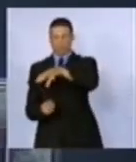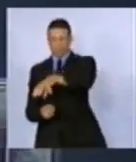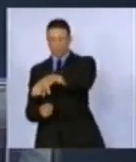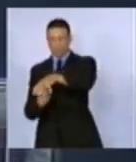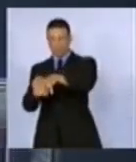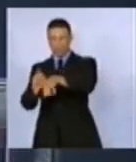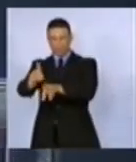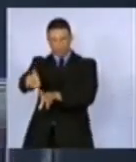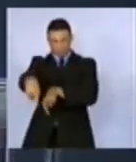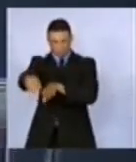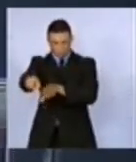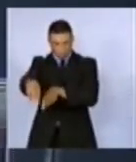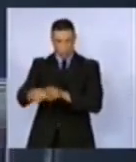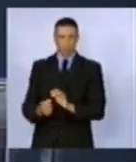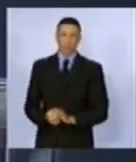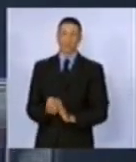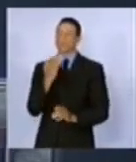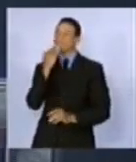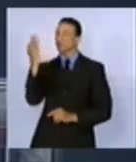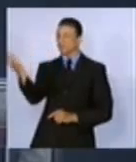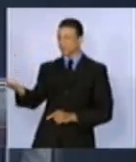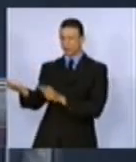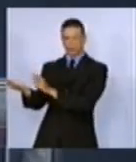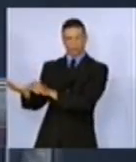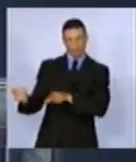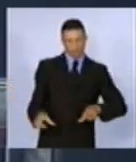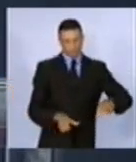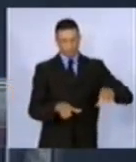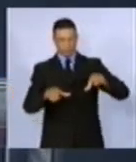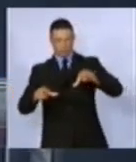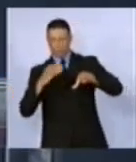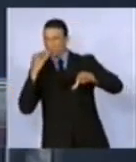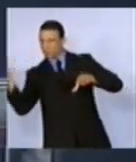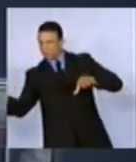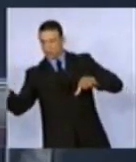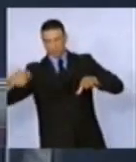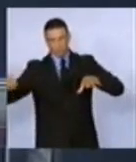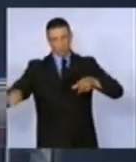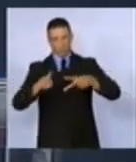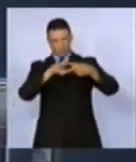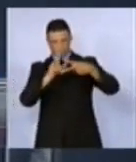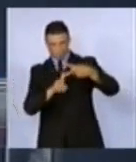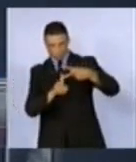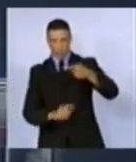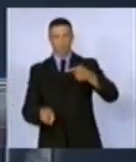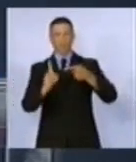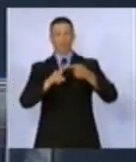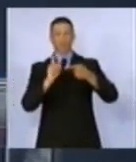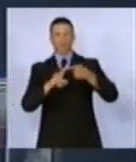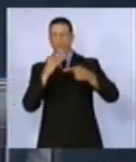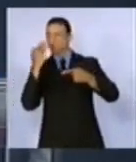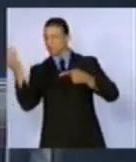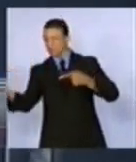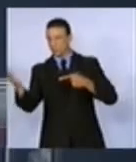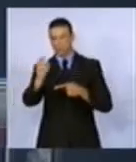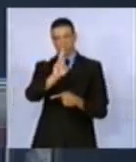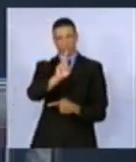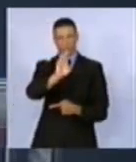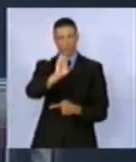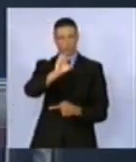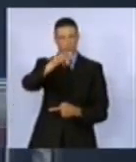agroindustriais a autorização fica condicionado a cumprimento de duas etapas principais a primeira delas é do requerimento de queima e a